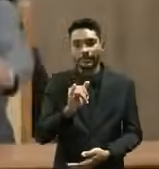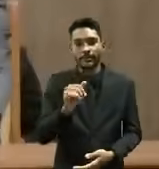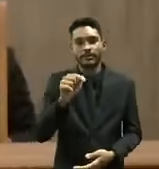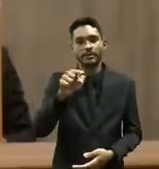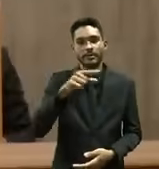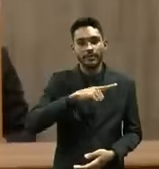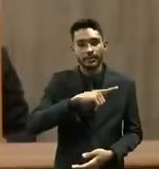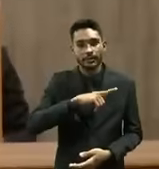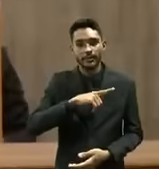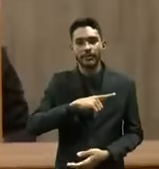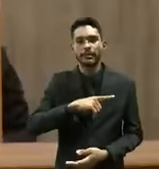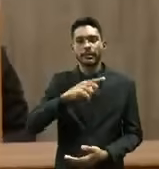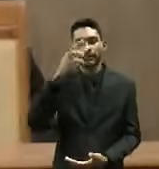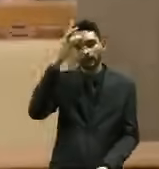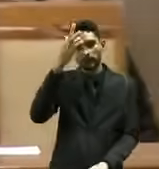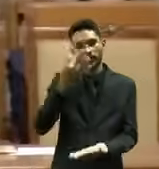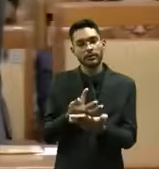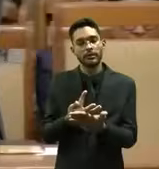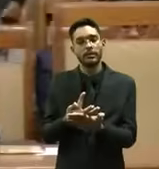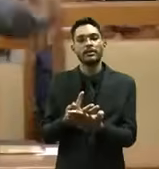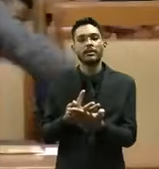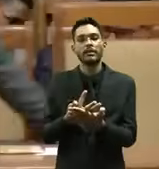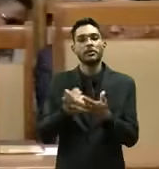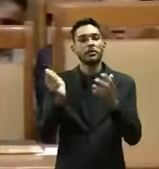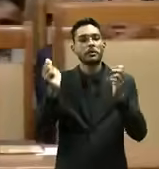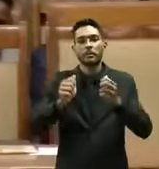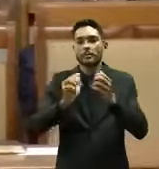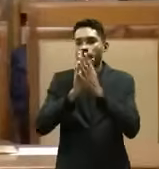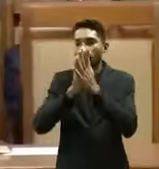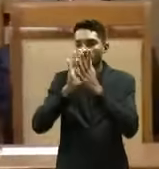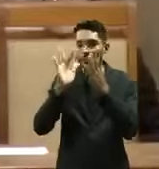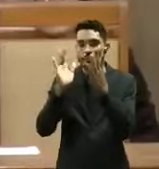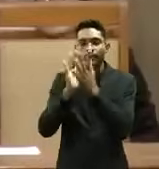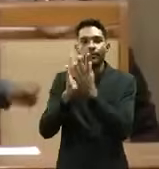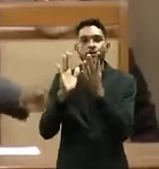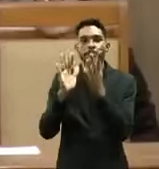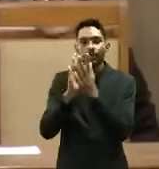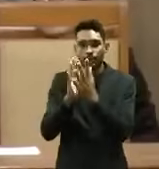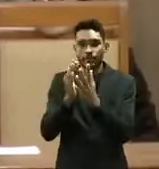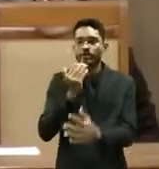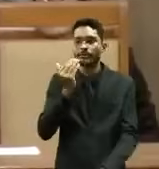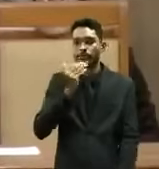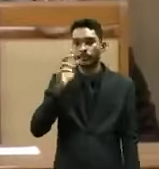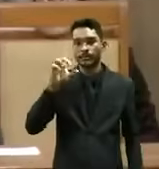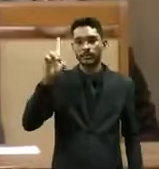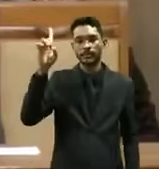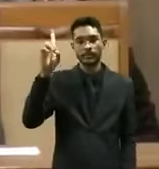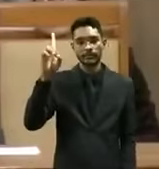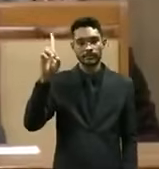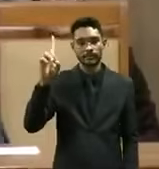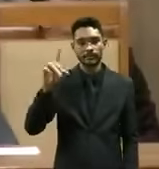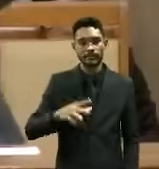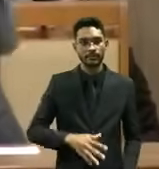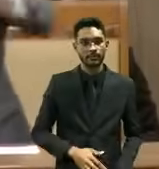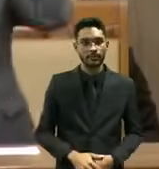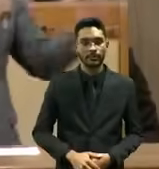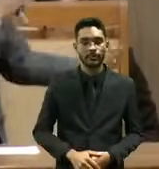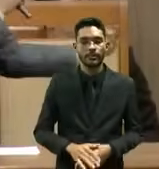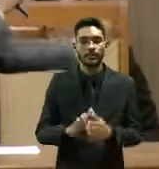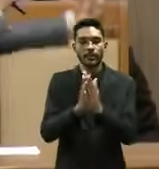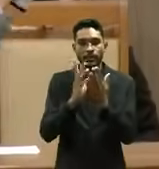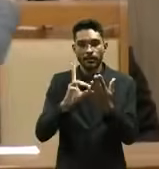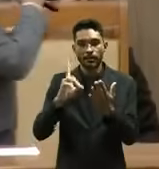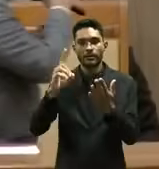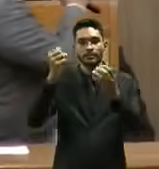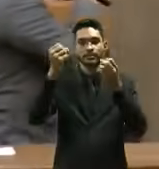Romanos 10:17 a fé vem pelo E aí quando você aí Paulo viu que o homem tinha Fé irmãos a Bíblia diz que